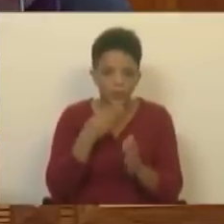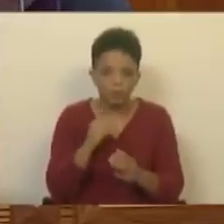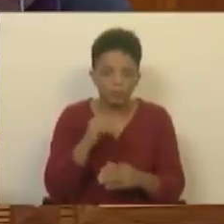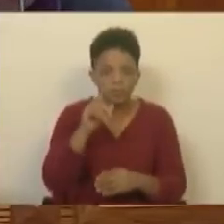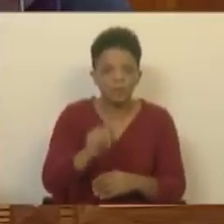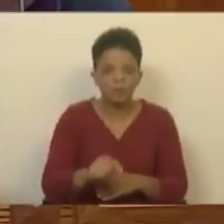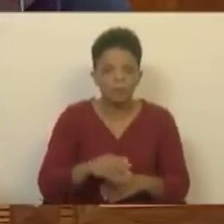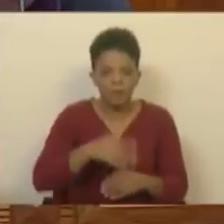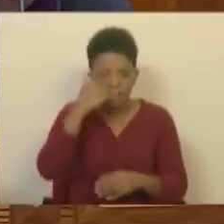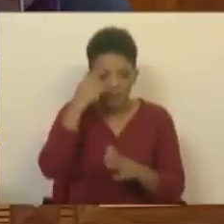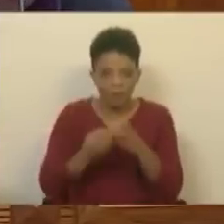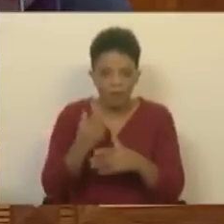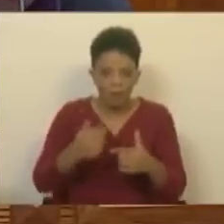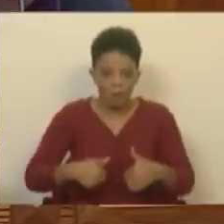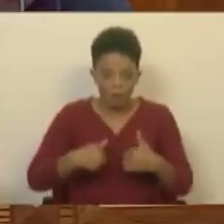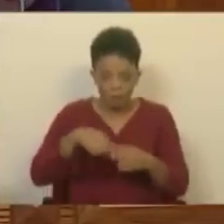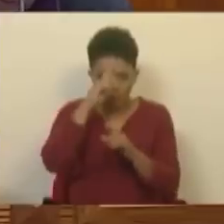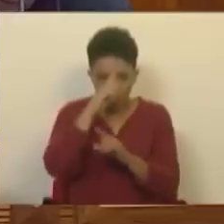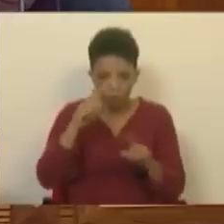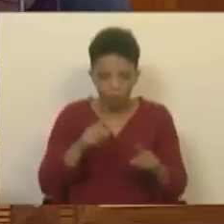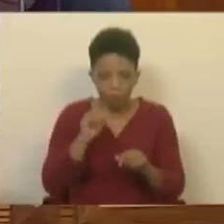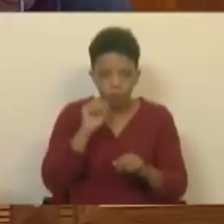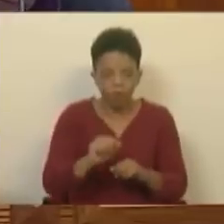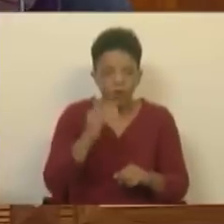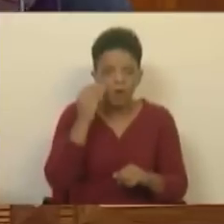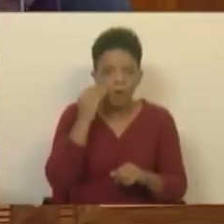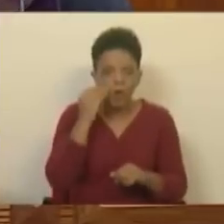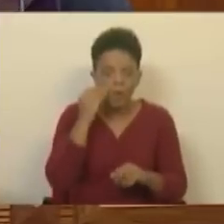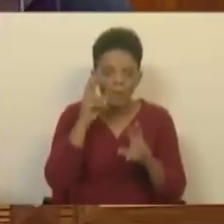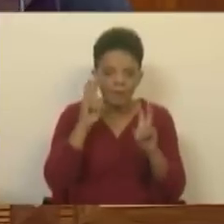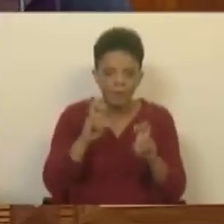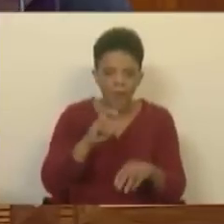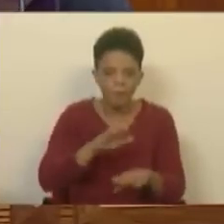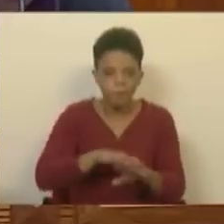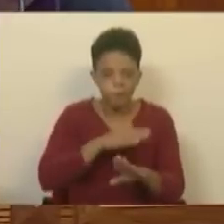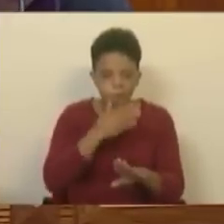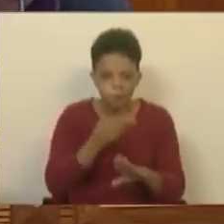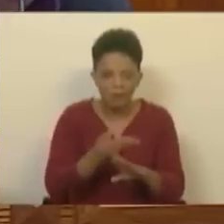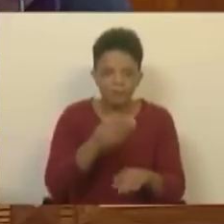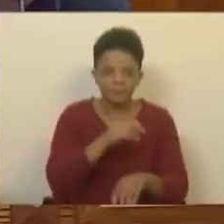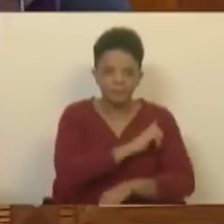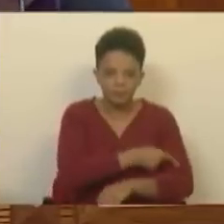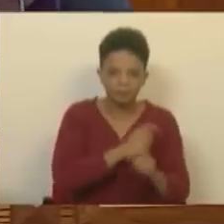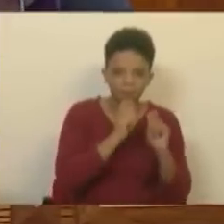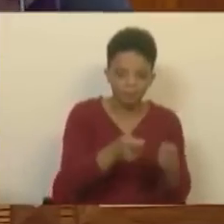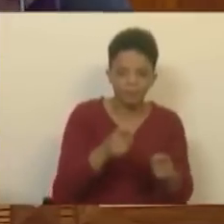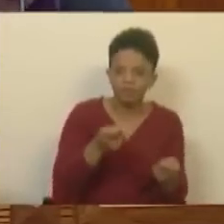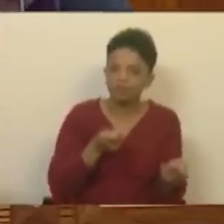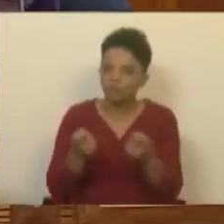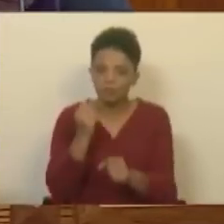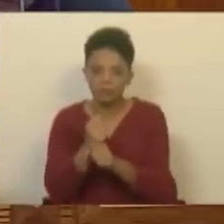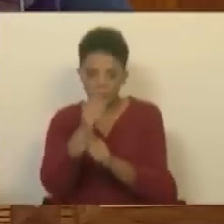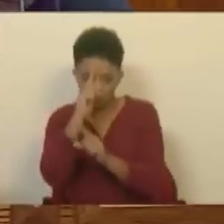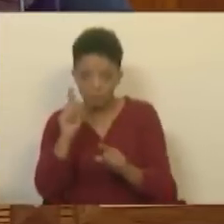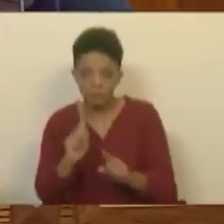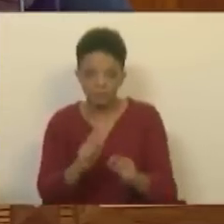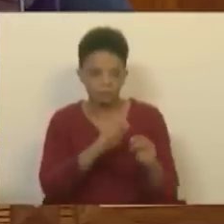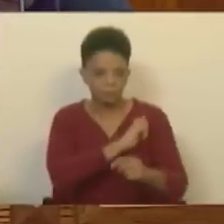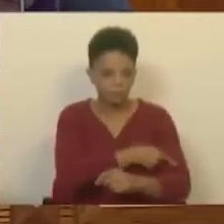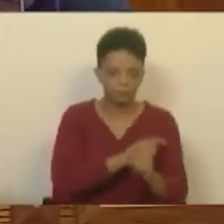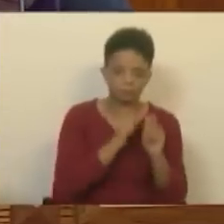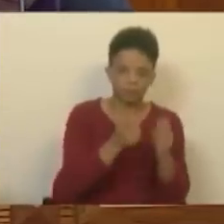alunos àquilo que é criatividade própria dos docentes no reforço da descentralização não na gestão da carreira docente mas a descentralização efetiva